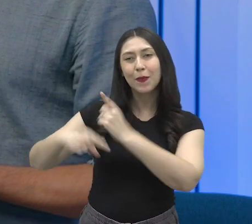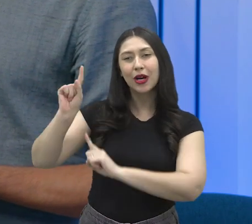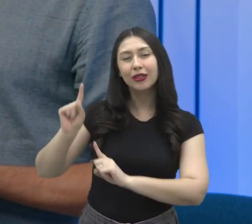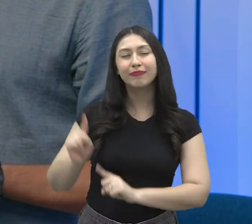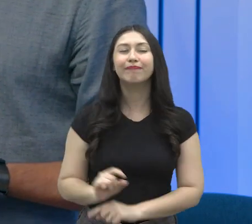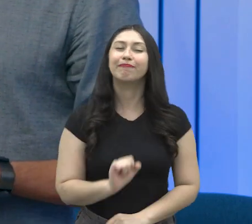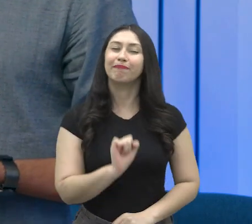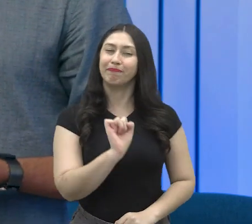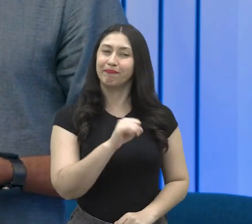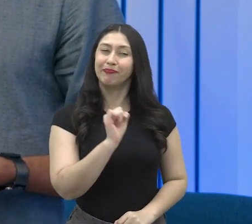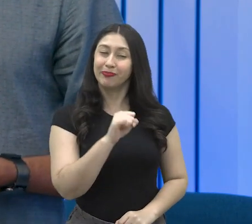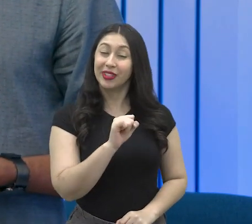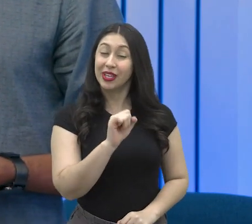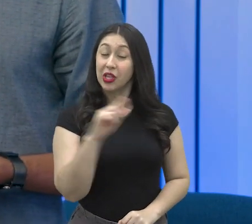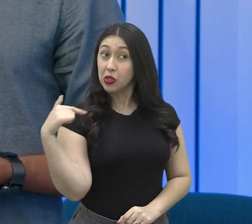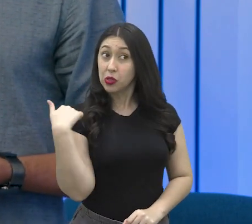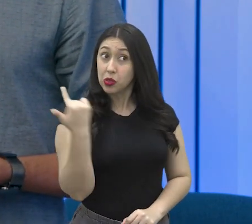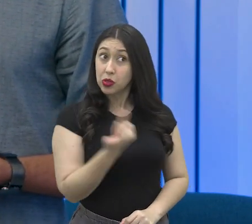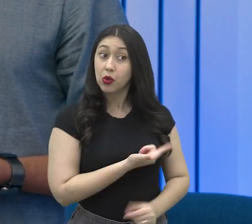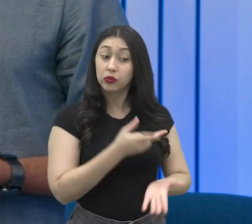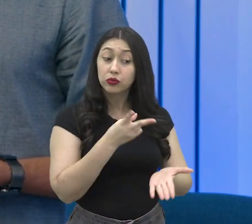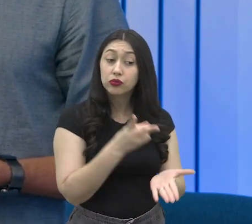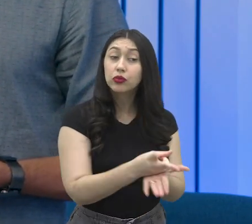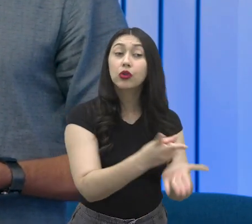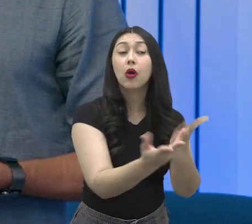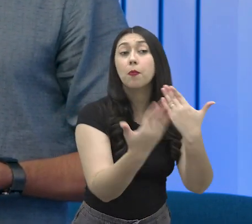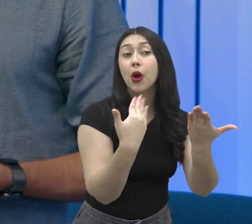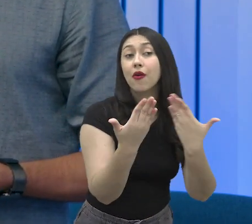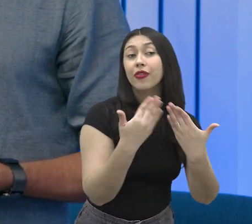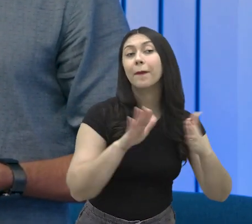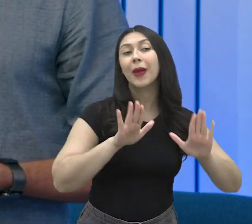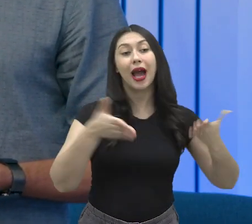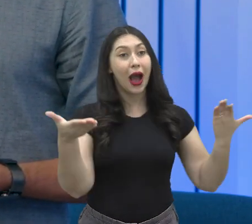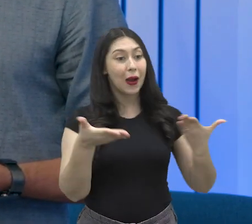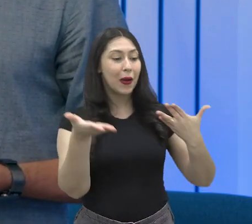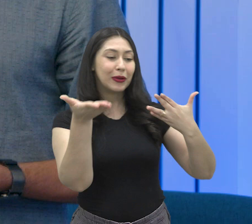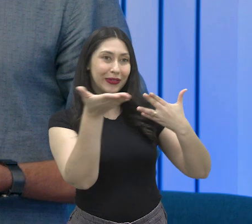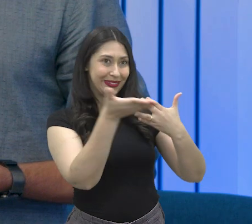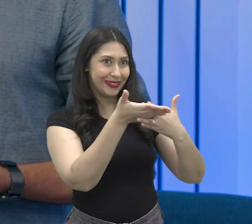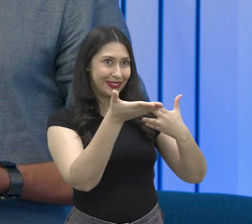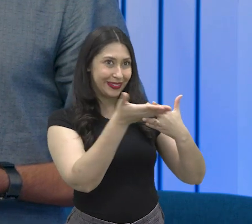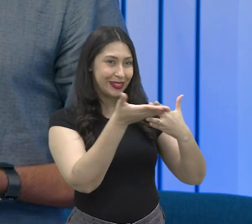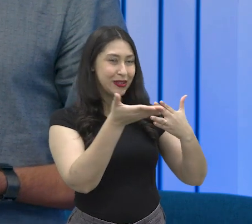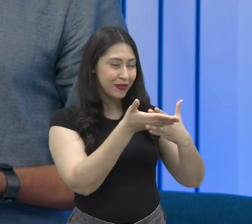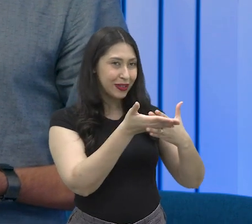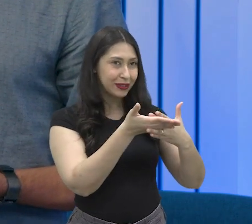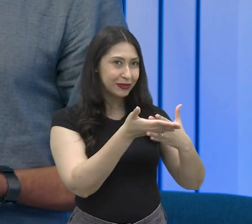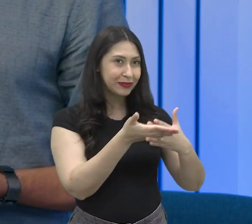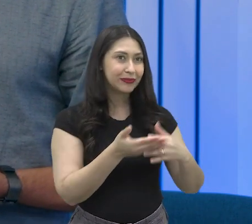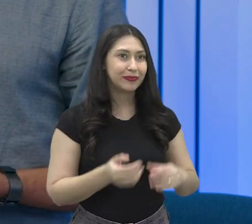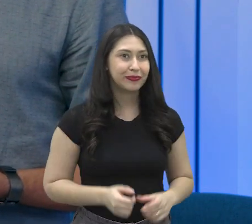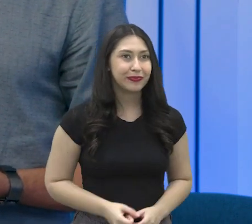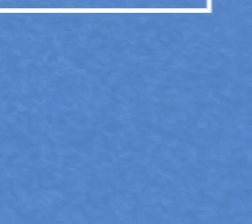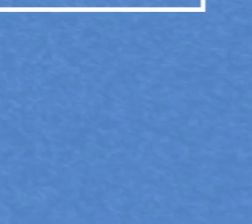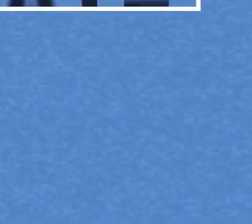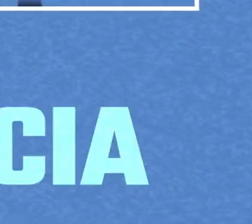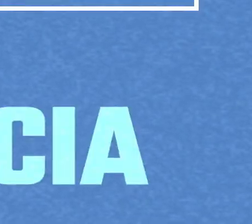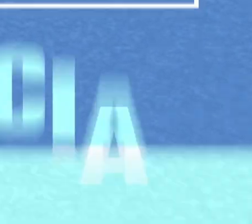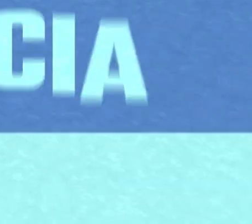Né, Marvin? Sem dúvida nenhuma. A gente vai continuar falando a respeito disso, mas chegou a hora do primeiro intervalo aqui do Sobre Política.